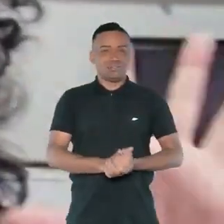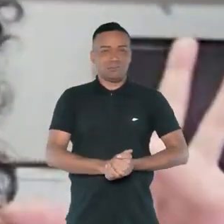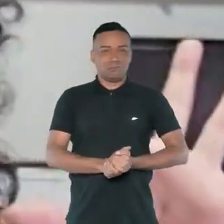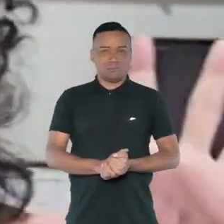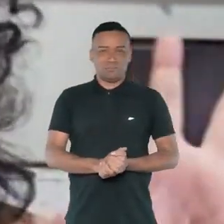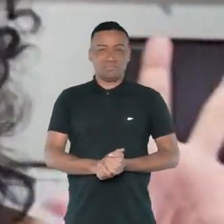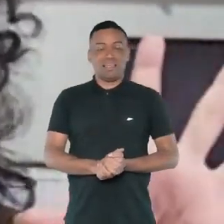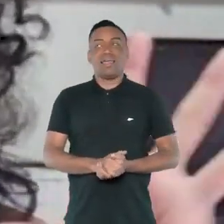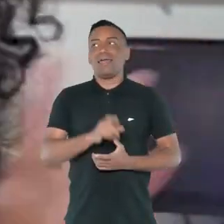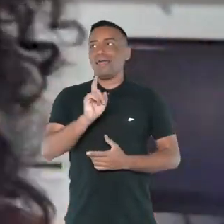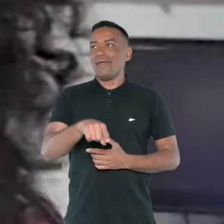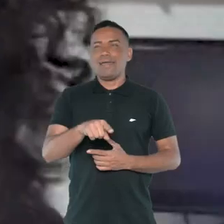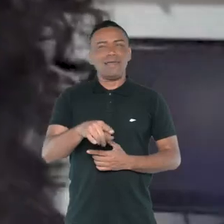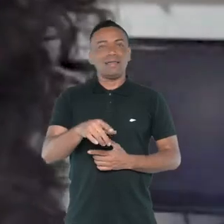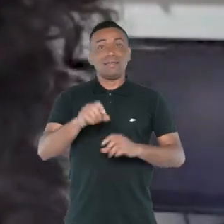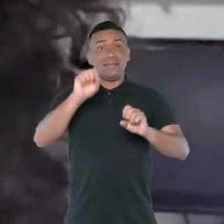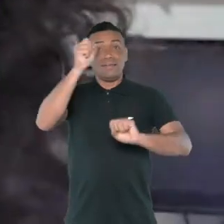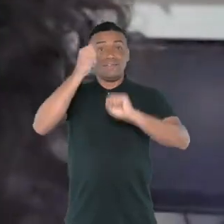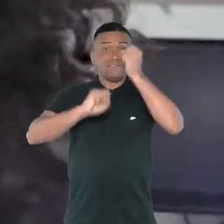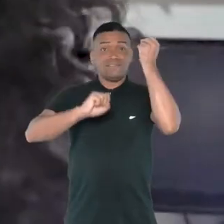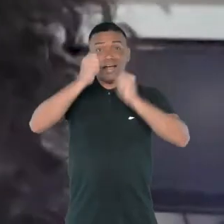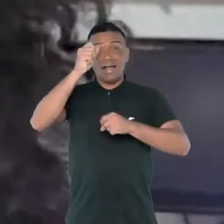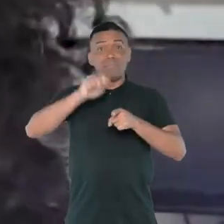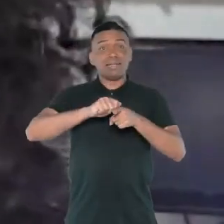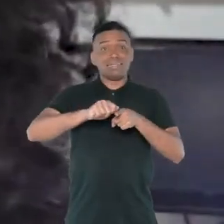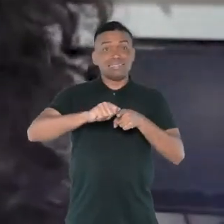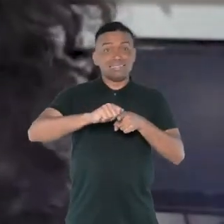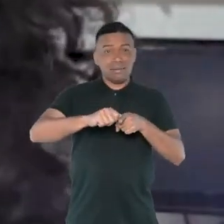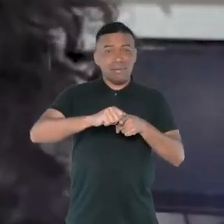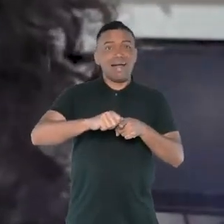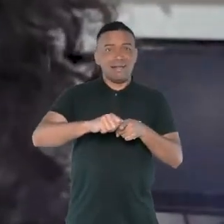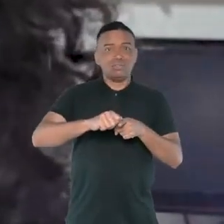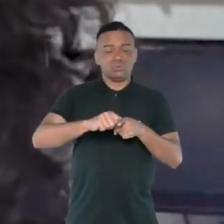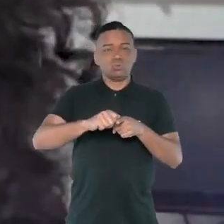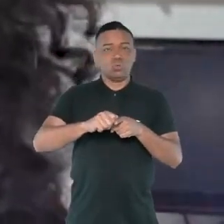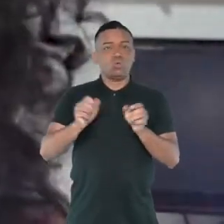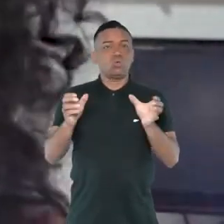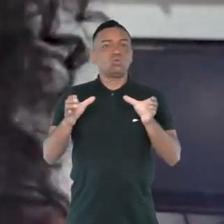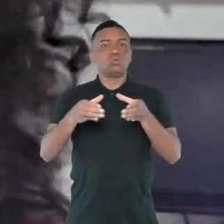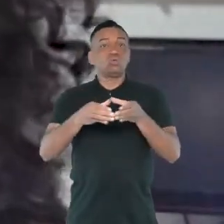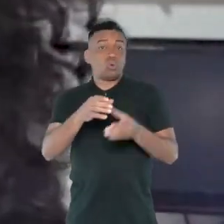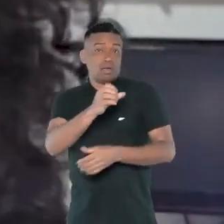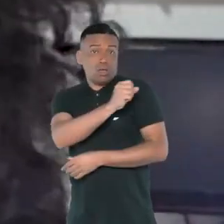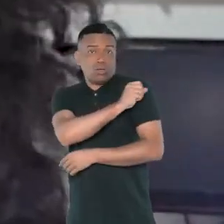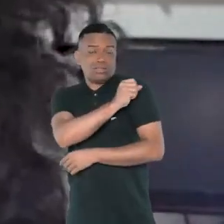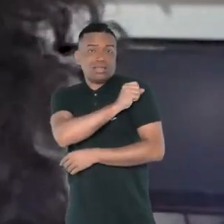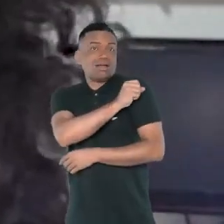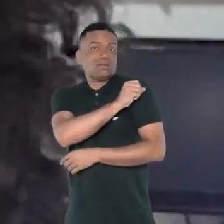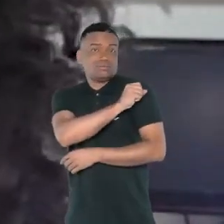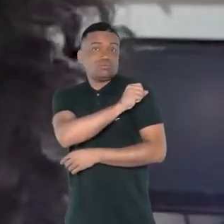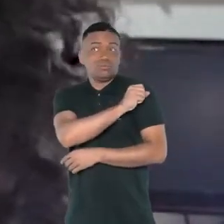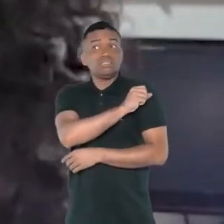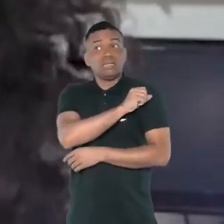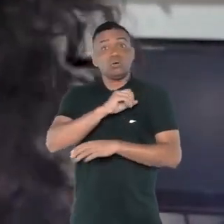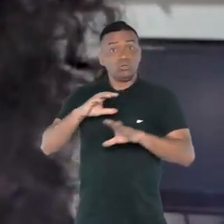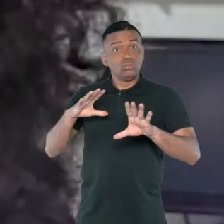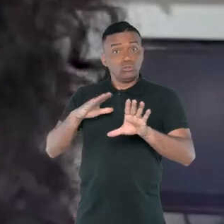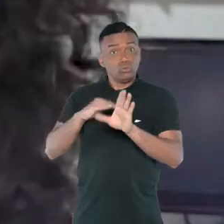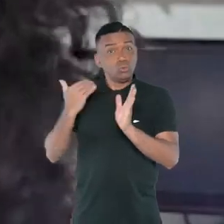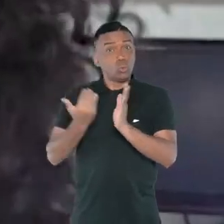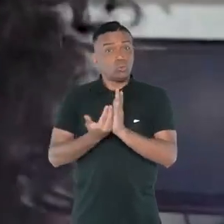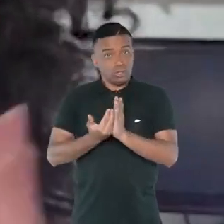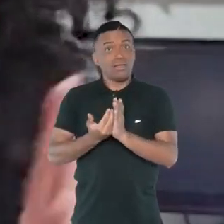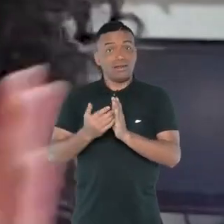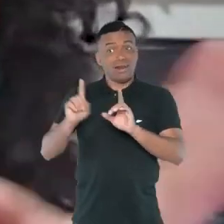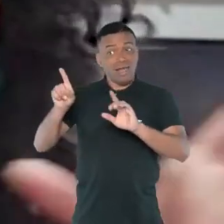certo, que eu até fiquei assustada, como que deu certo, foi com a fábrica de sapatos, que eu estava falando sobre a Revolução Industrial para o 8º ano.